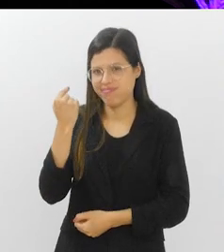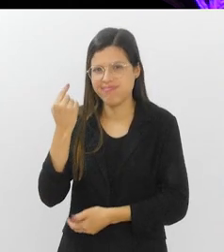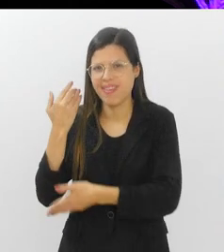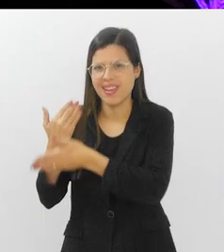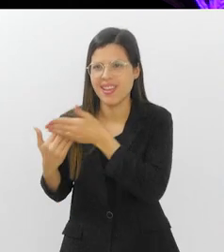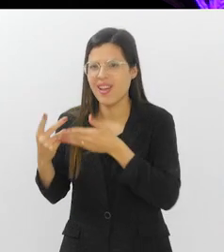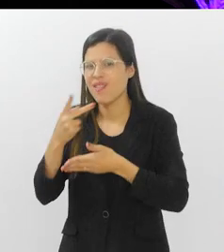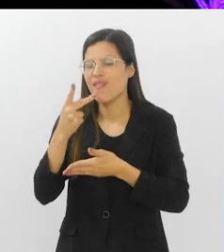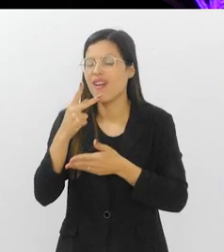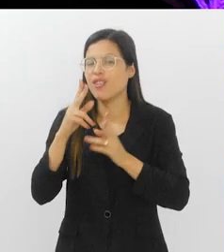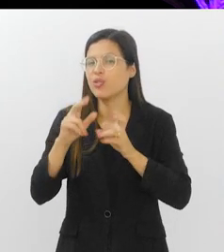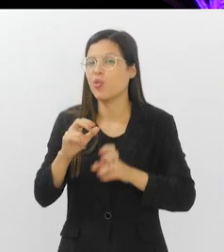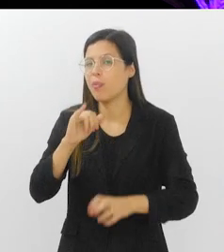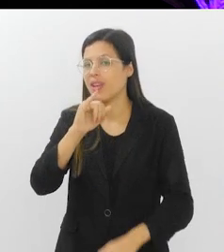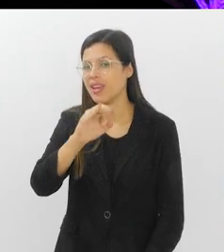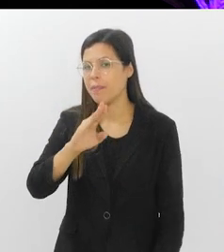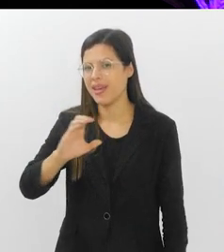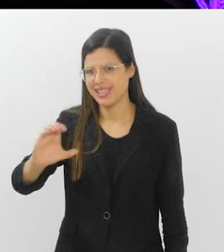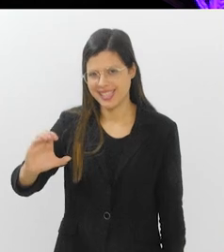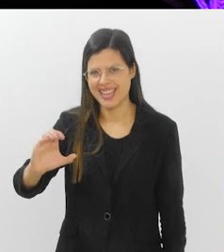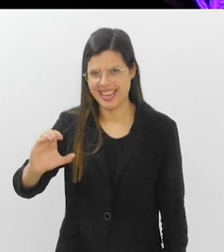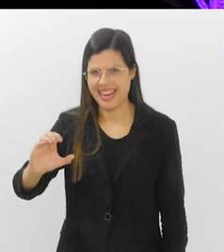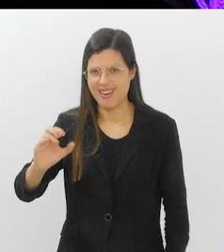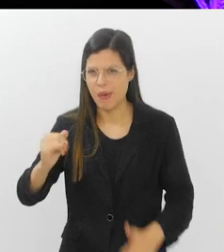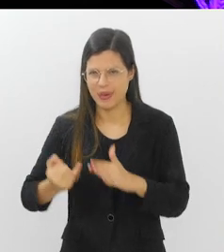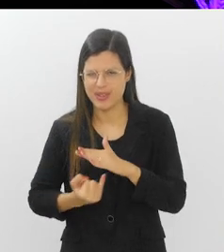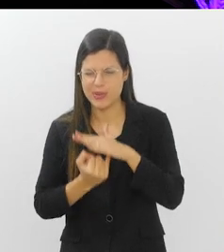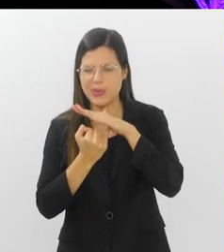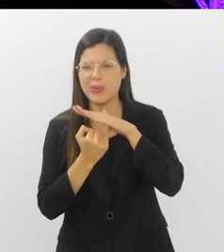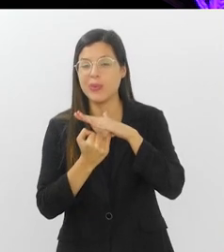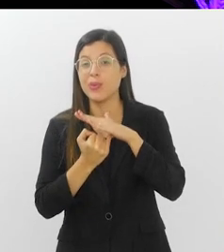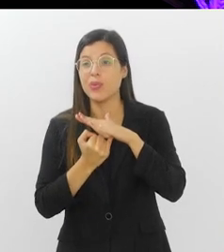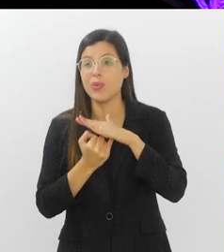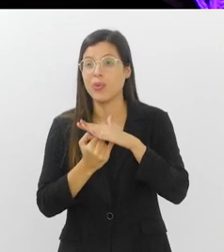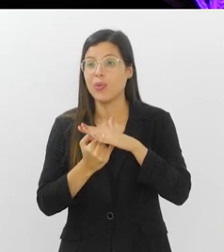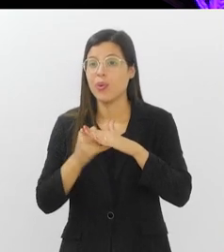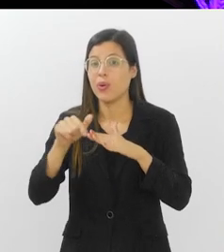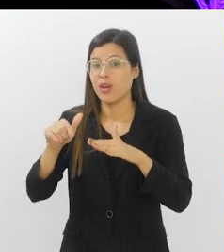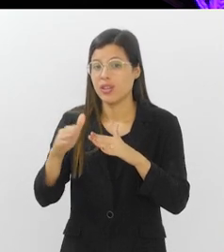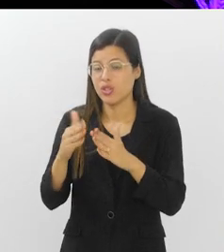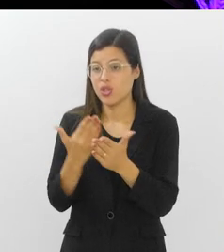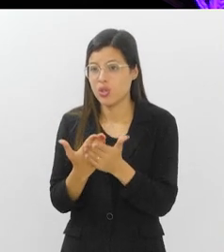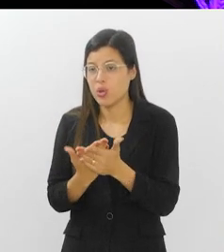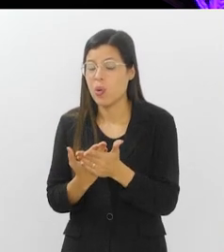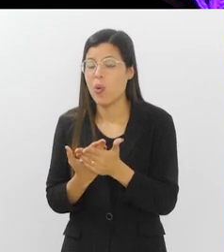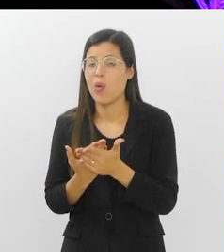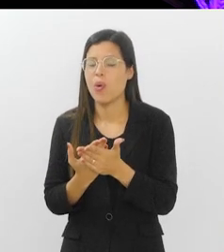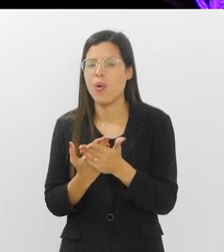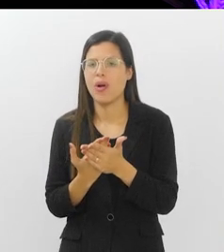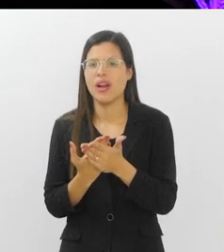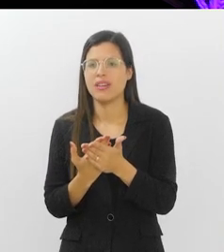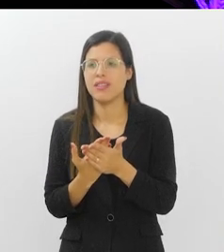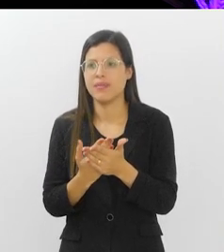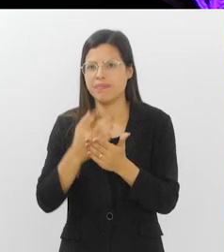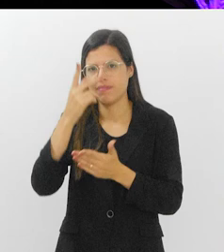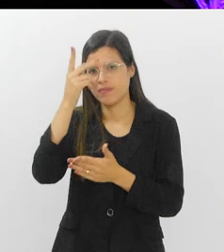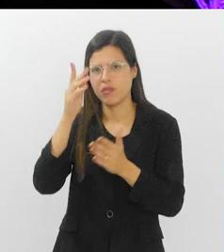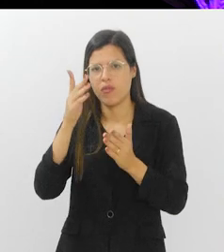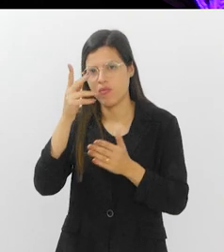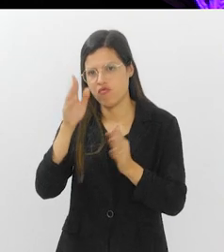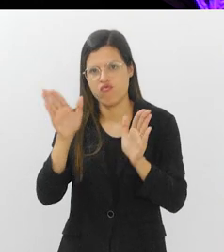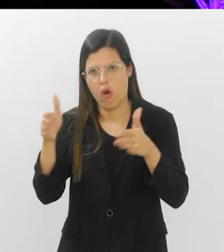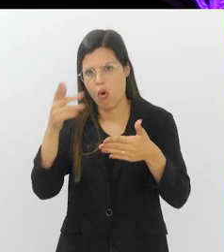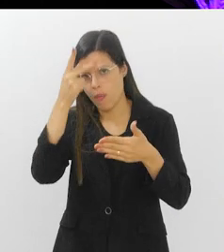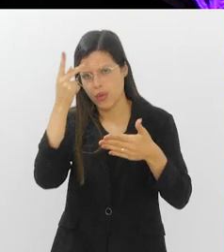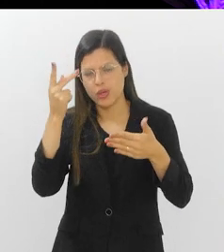né falar um pouquinho de Benjamim constan Instituto Benjamim constan porque lá eh como escola de educação né de de de pessoas